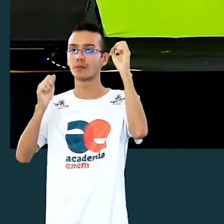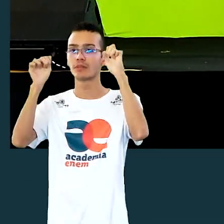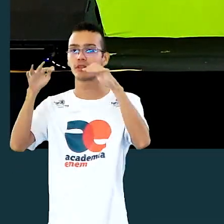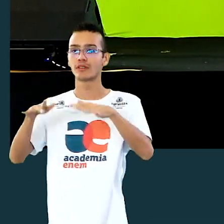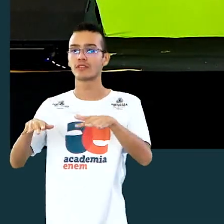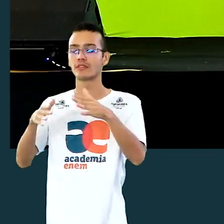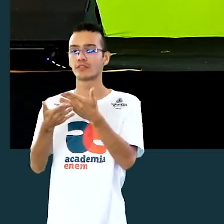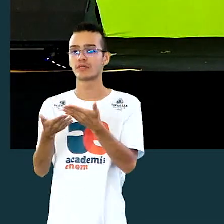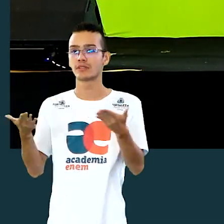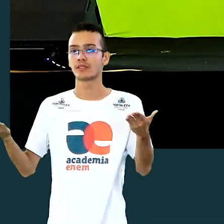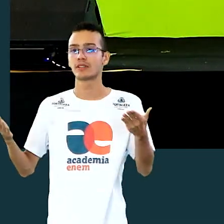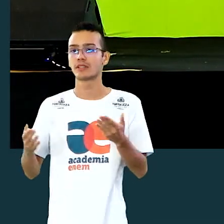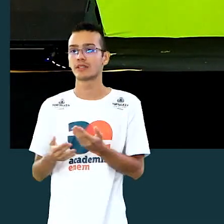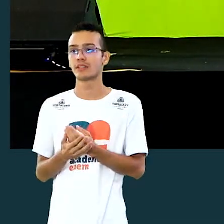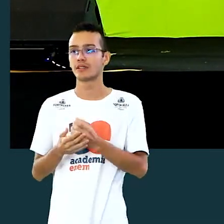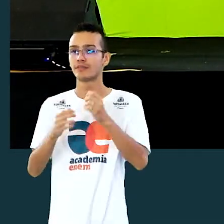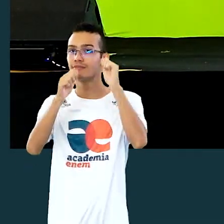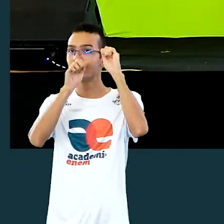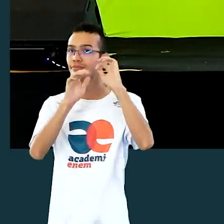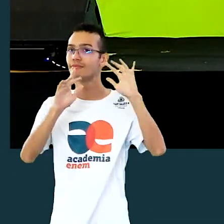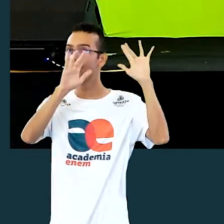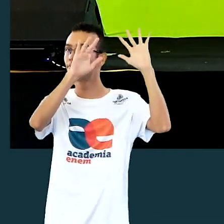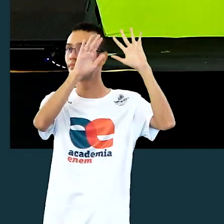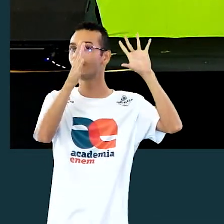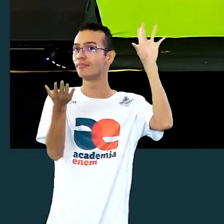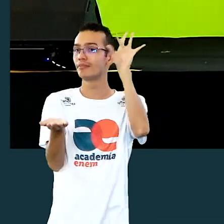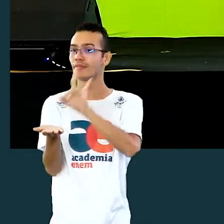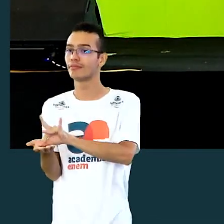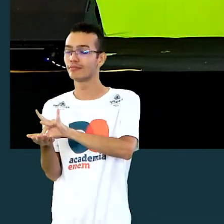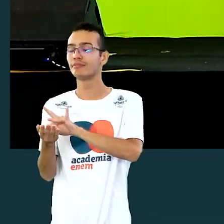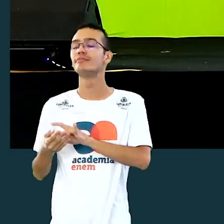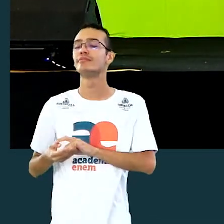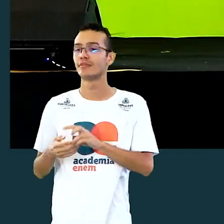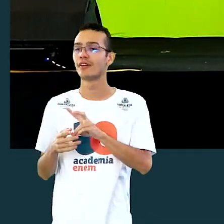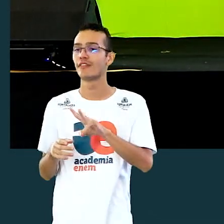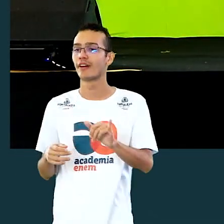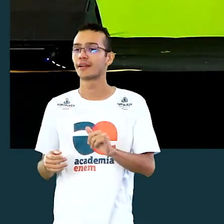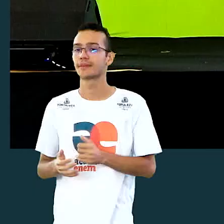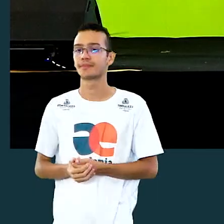e que vocês atinjam todos os seus sonhos de coração. Um abraço no coração, pessoal. Um beijo, beijo, beijo, beijo, beijo. Tchau, tchau, galera.